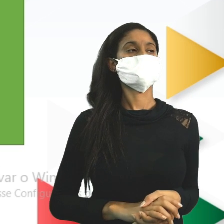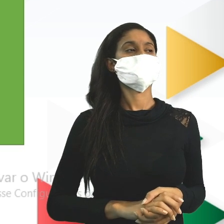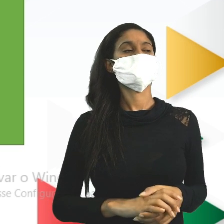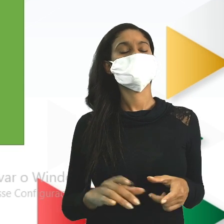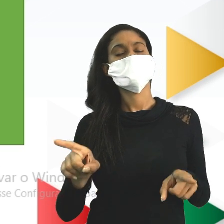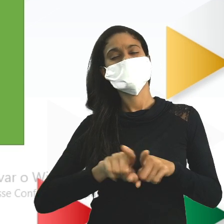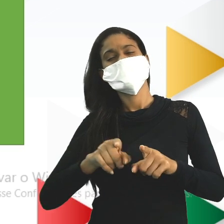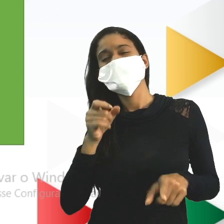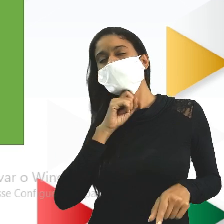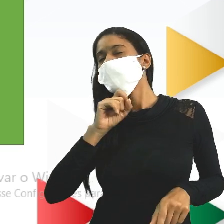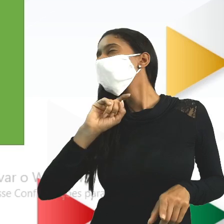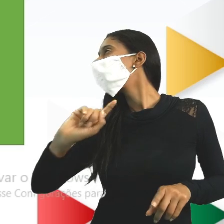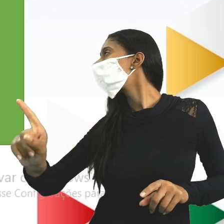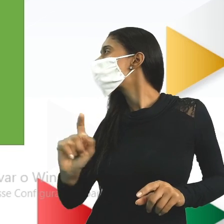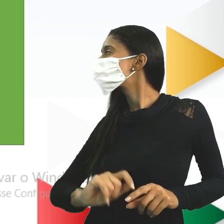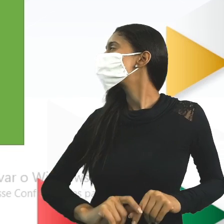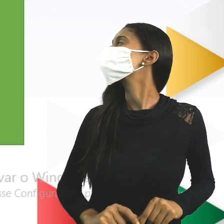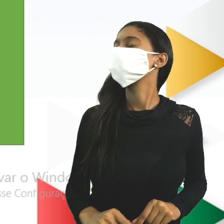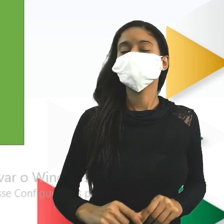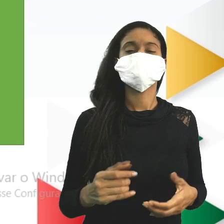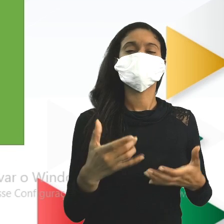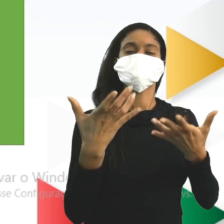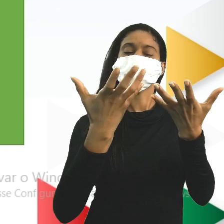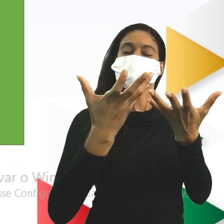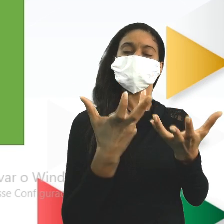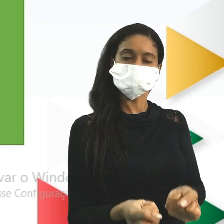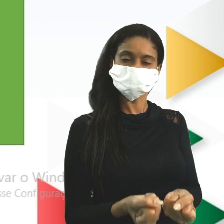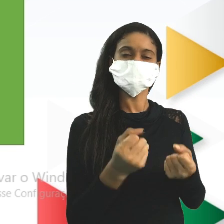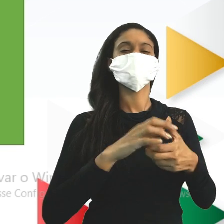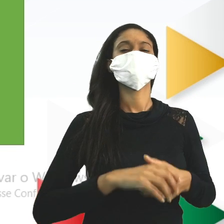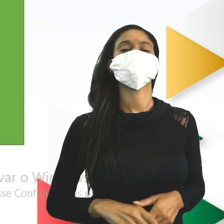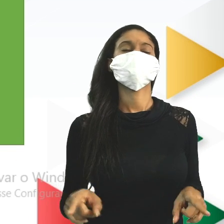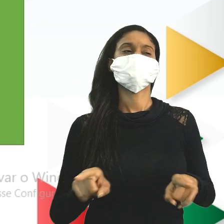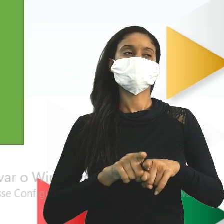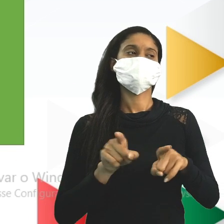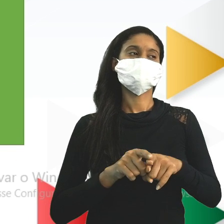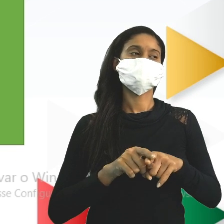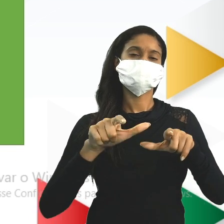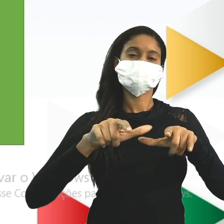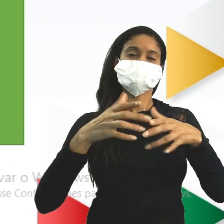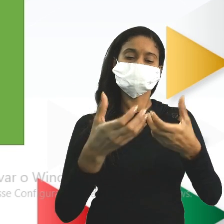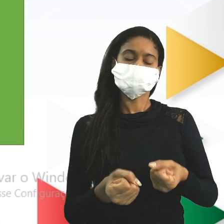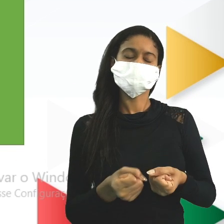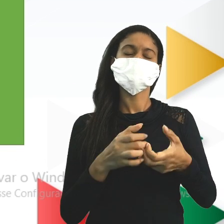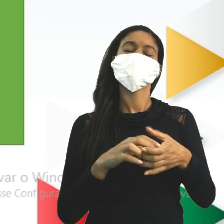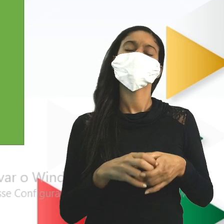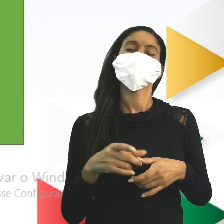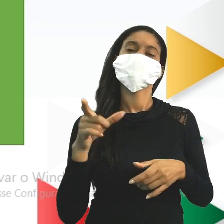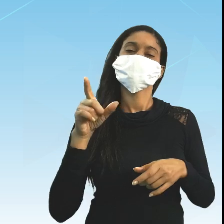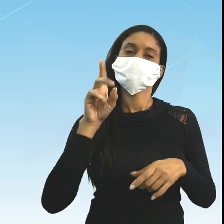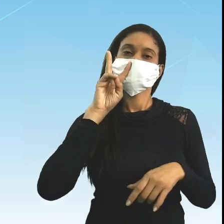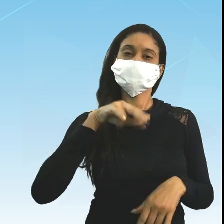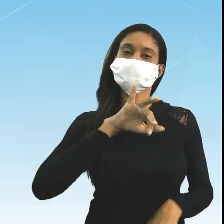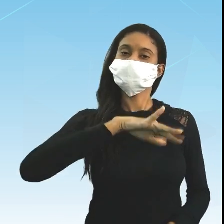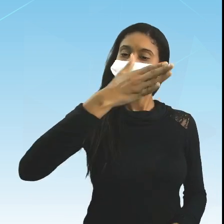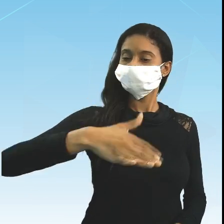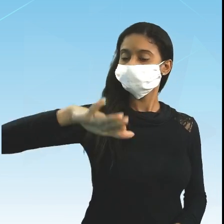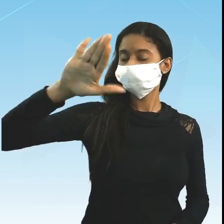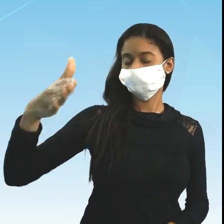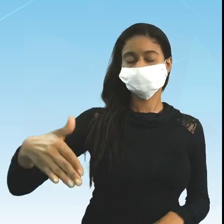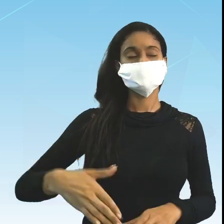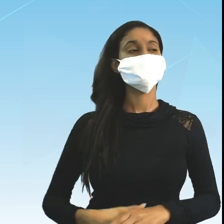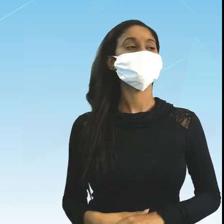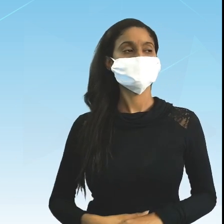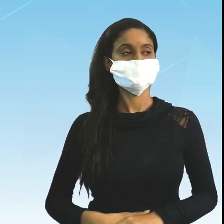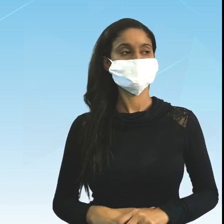parte do deserto. Enfim, então vocês estão vendo tipo do relevo. Um mapa tipo